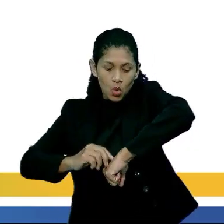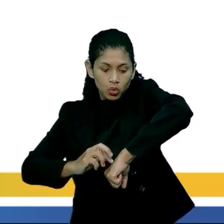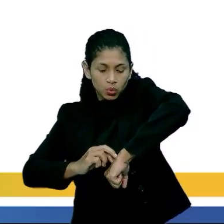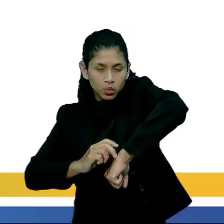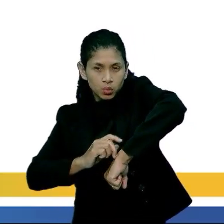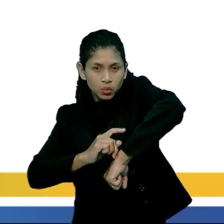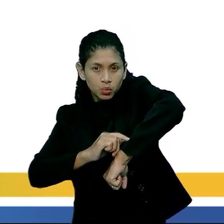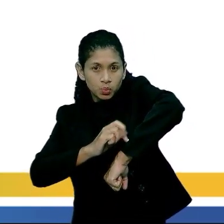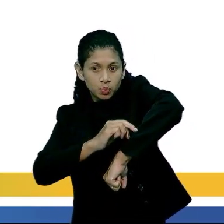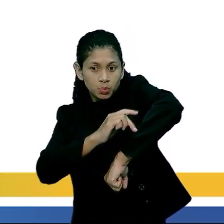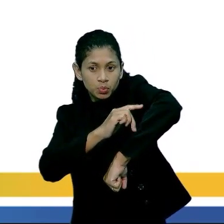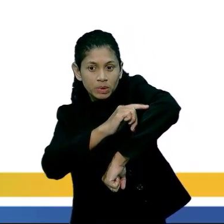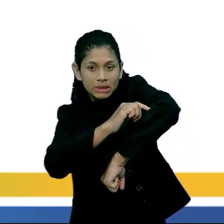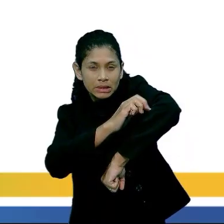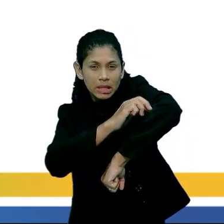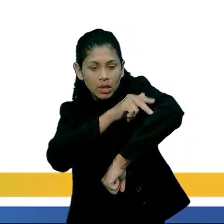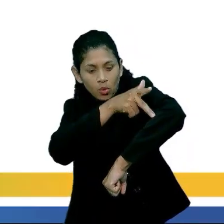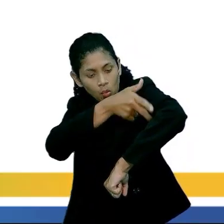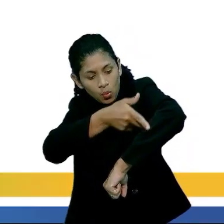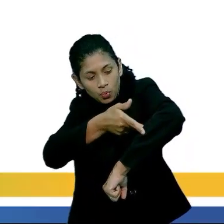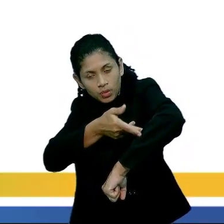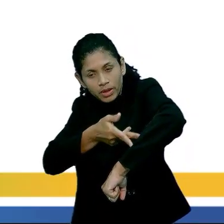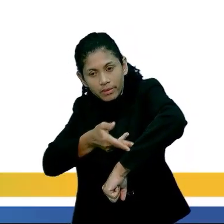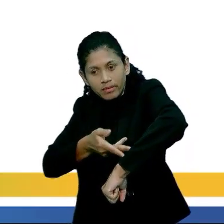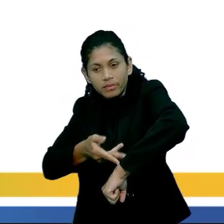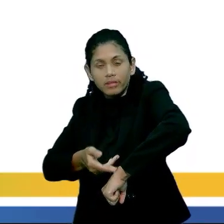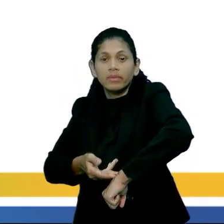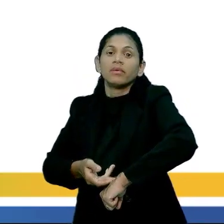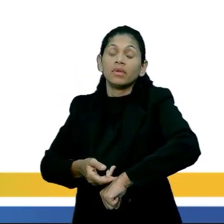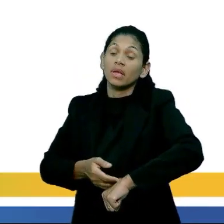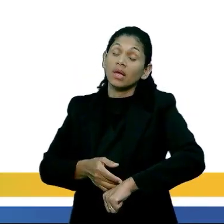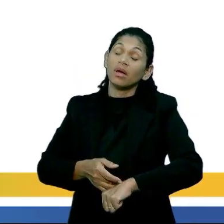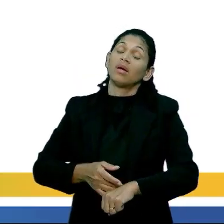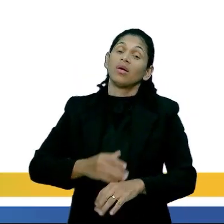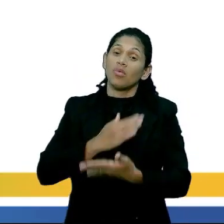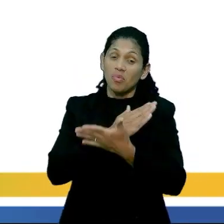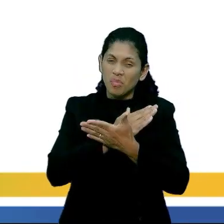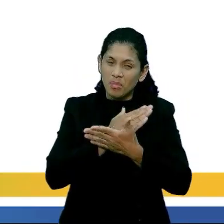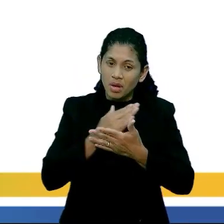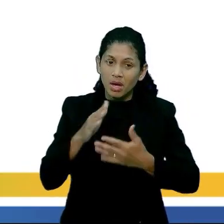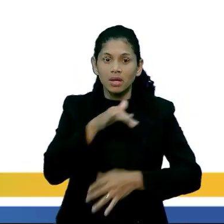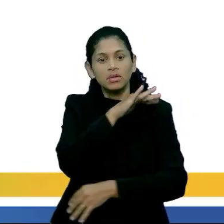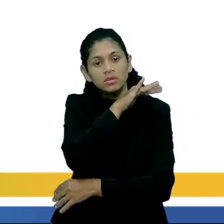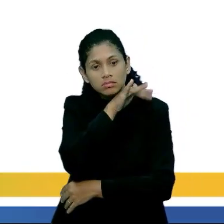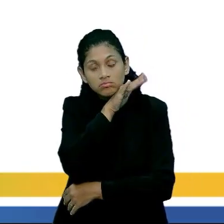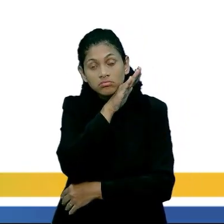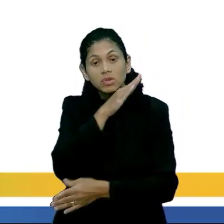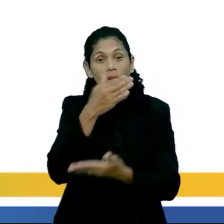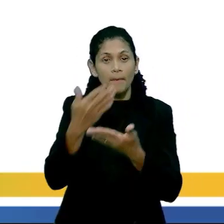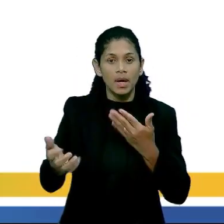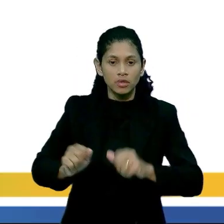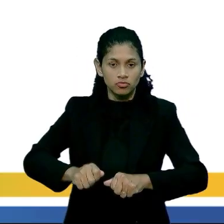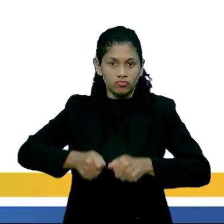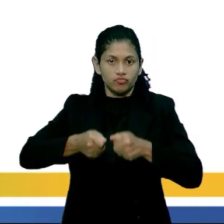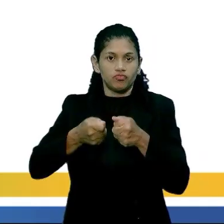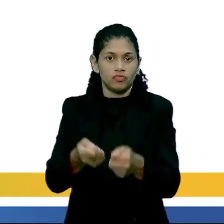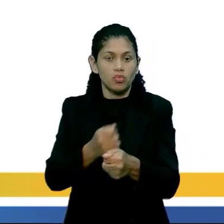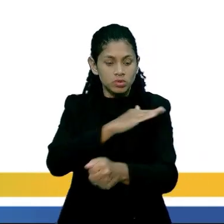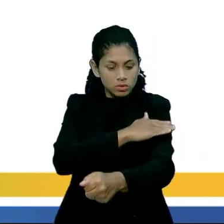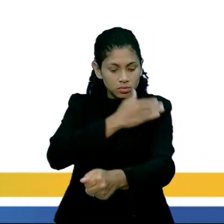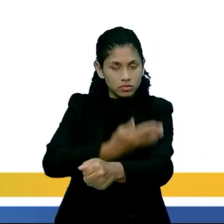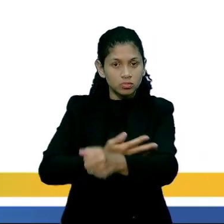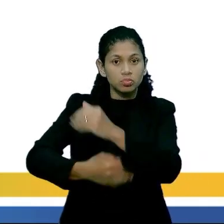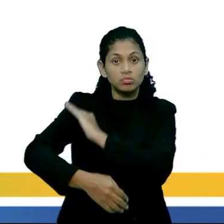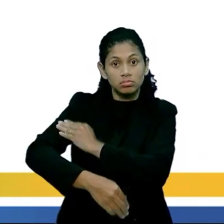Esse processo tem nome: sarcopneia. Essa condição ocasiona a perda de força e qualidade de músculos e